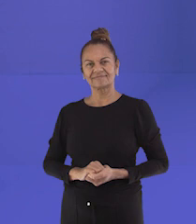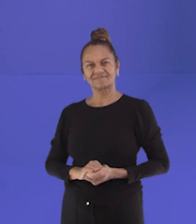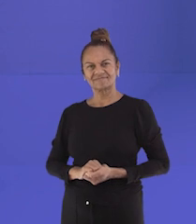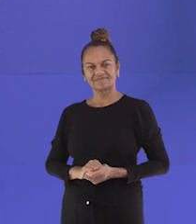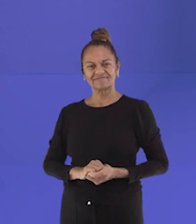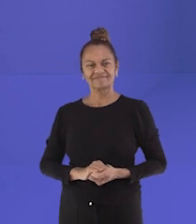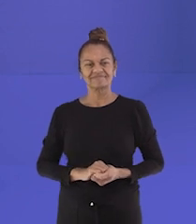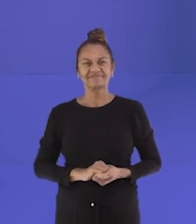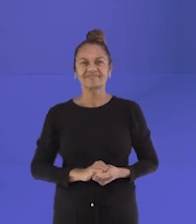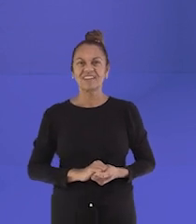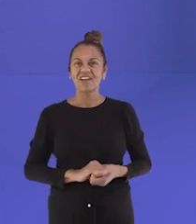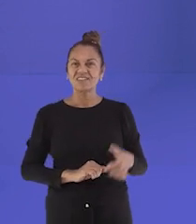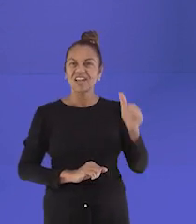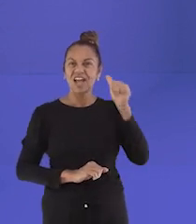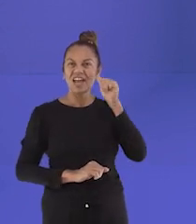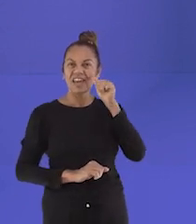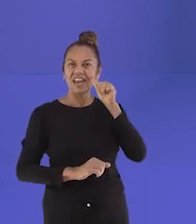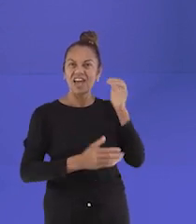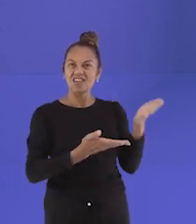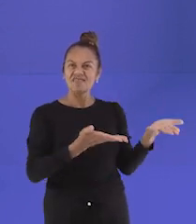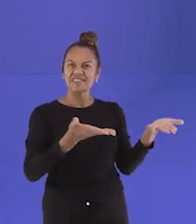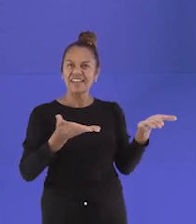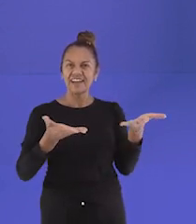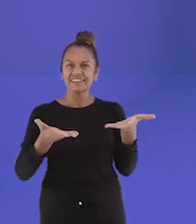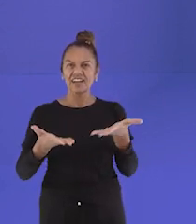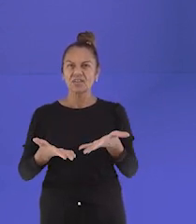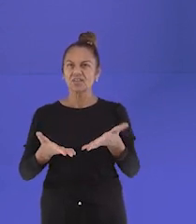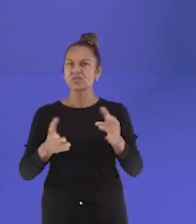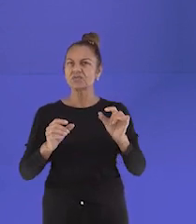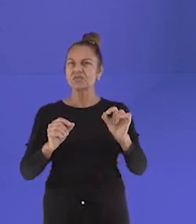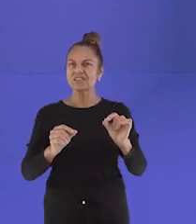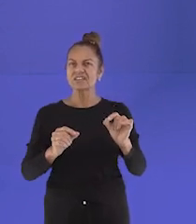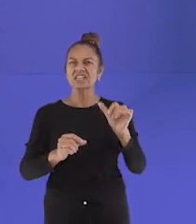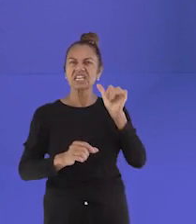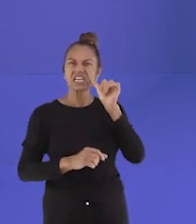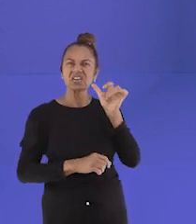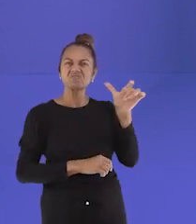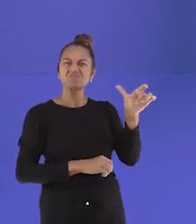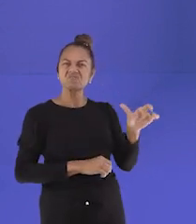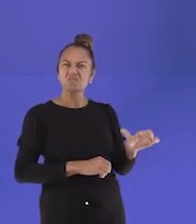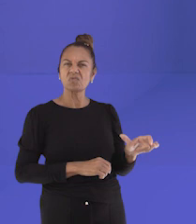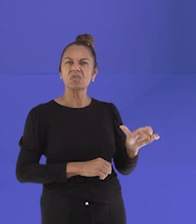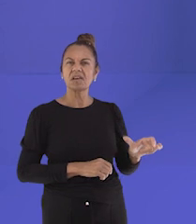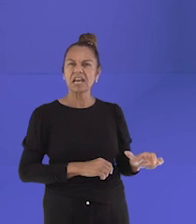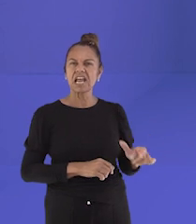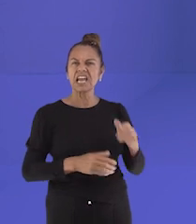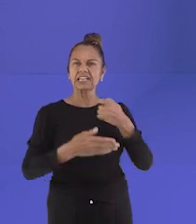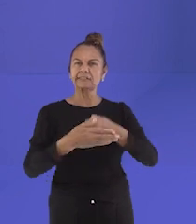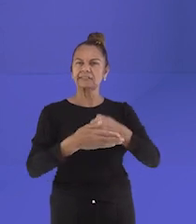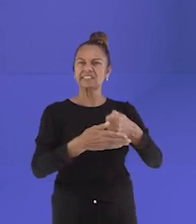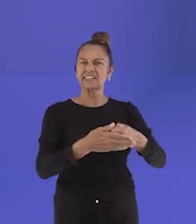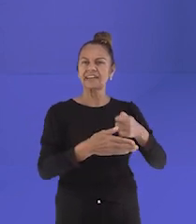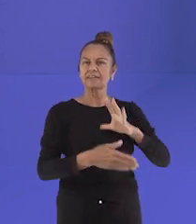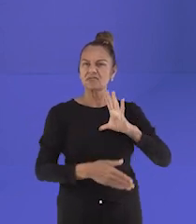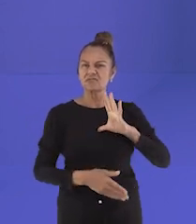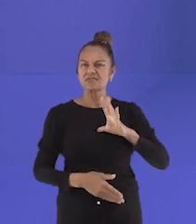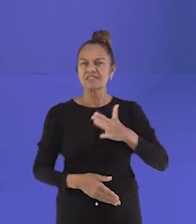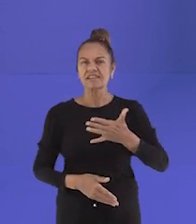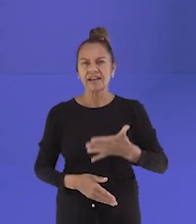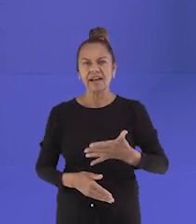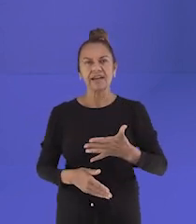Nossa convidada de hoje é uma guerreira. Contribuiu durante anos com a educação. Creio